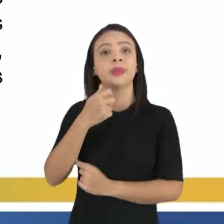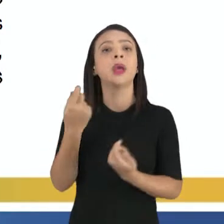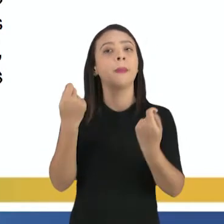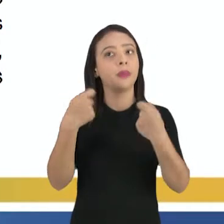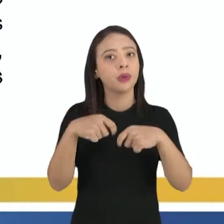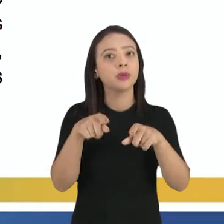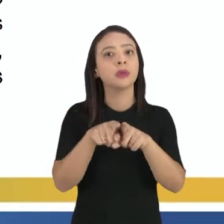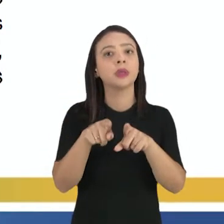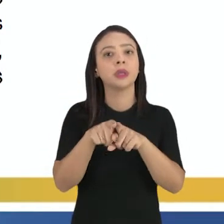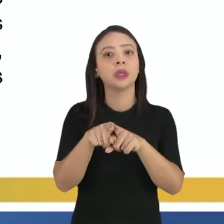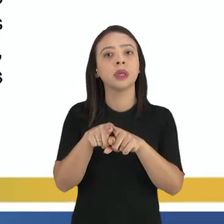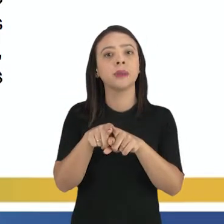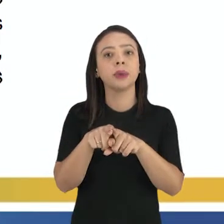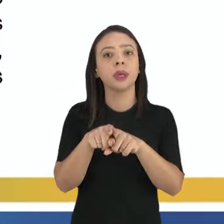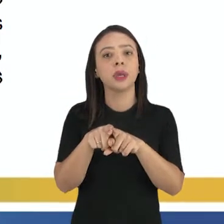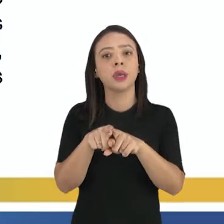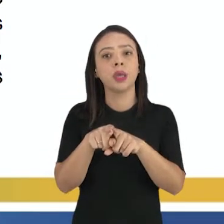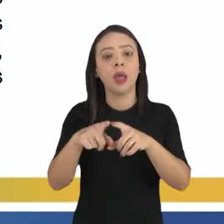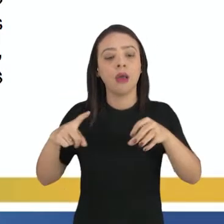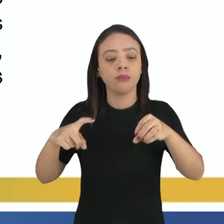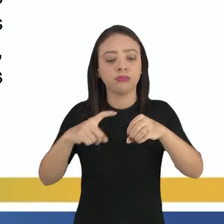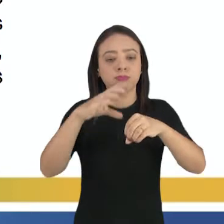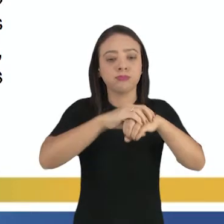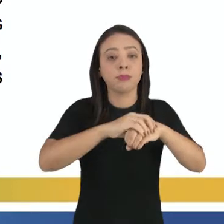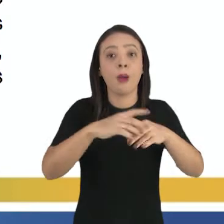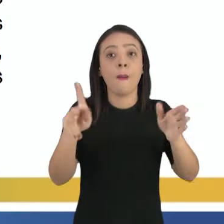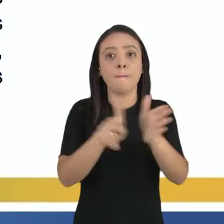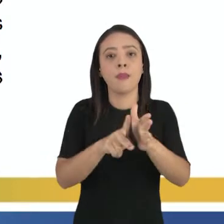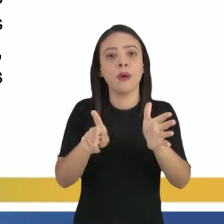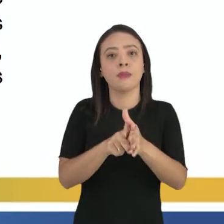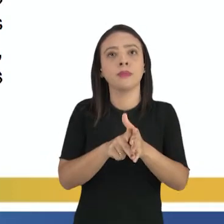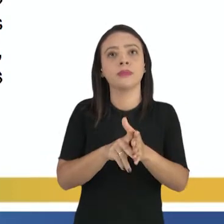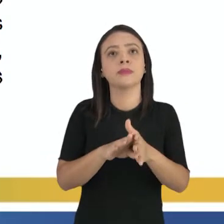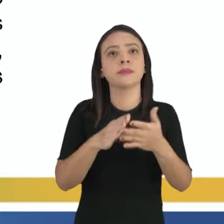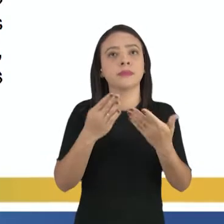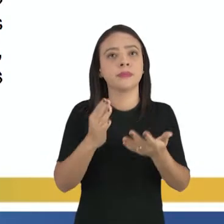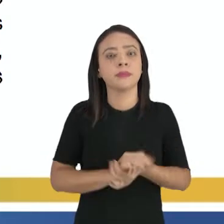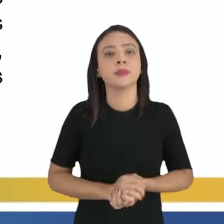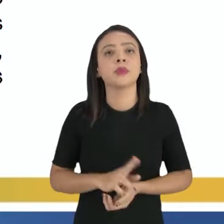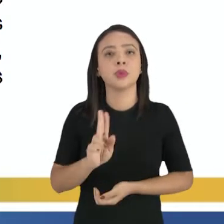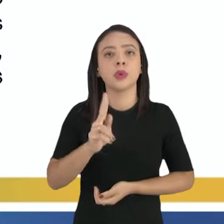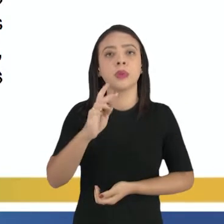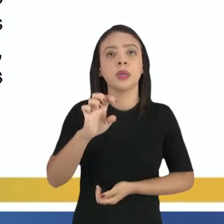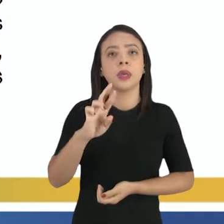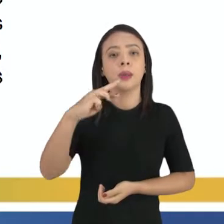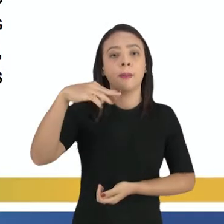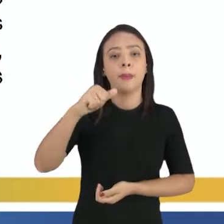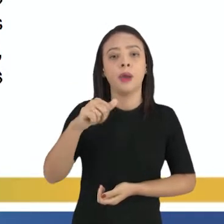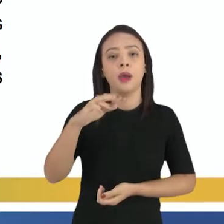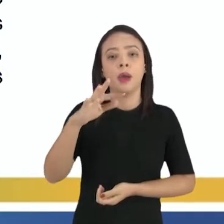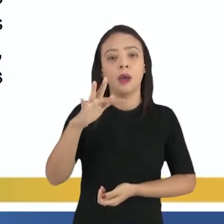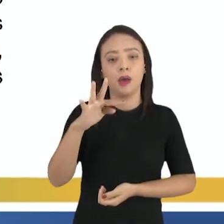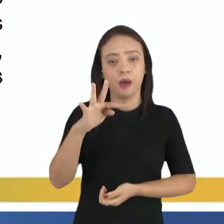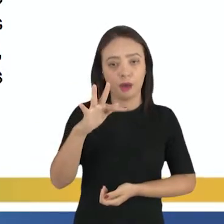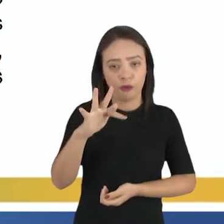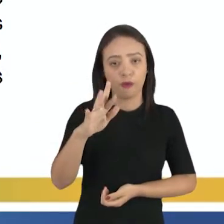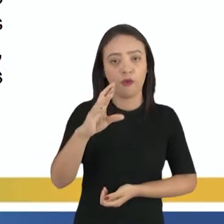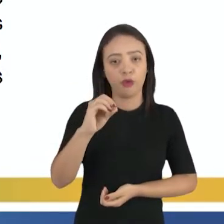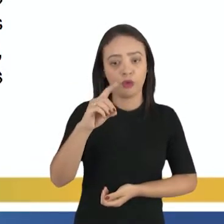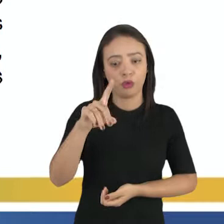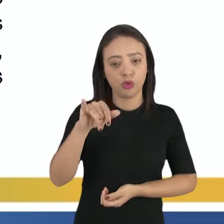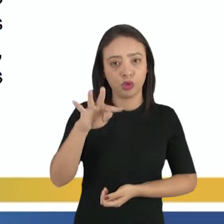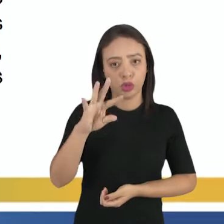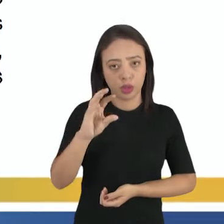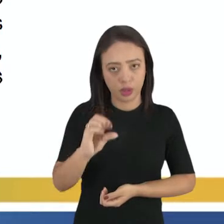de se autofecundar, né? Eles são chamados de hermafroditas e possuem tanto o órgão masculino quanto o feminino.